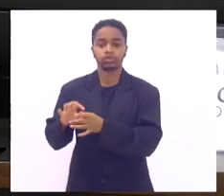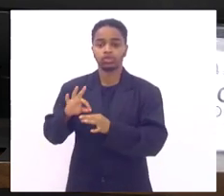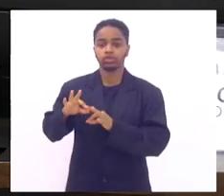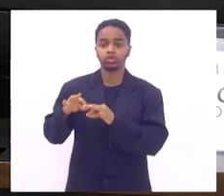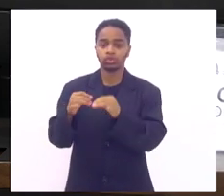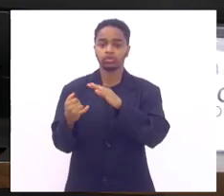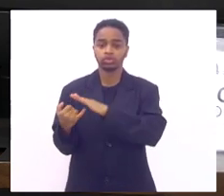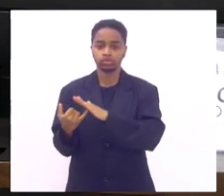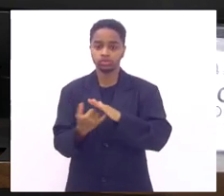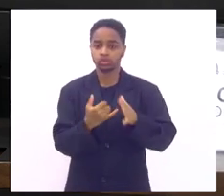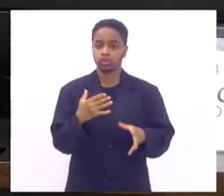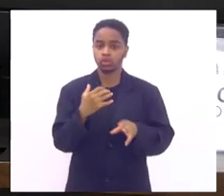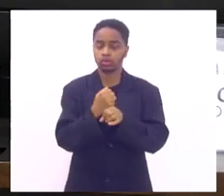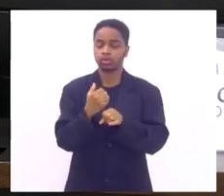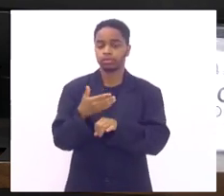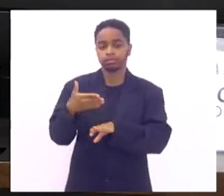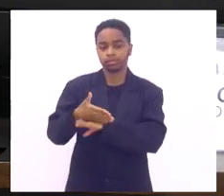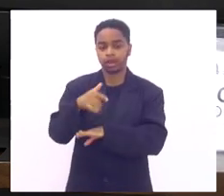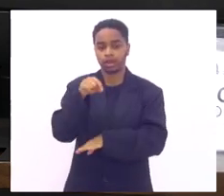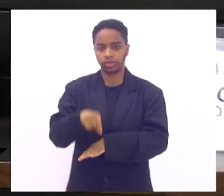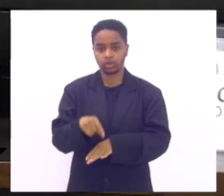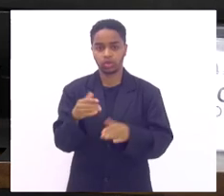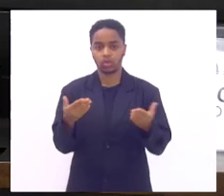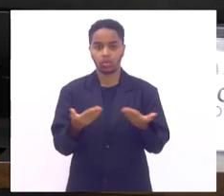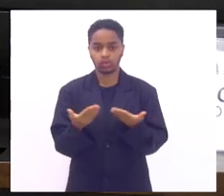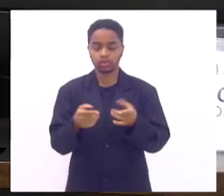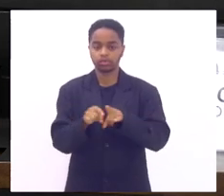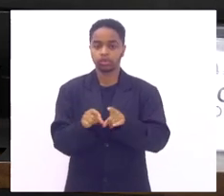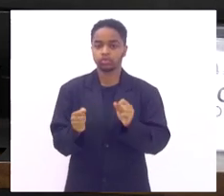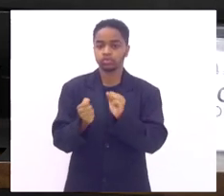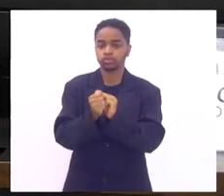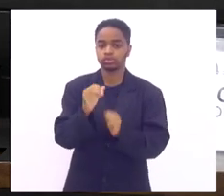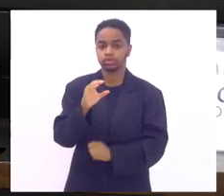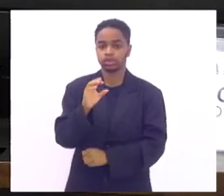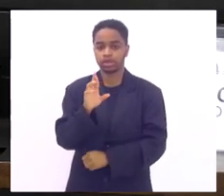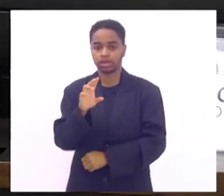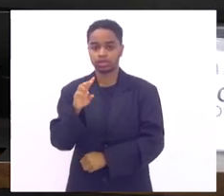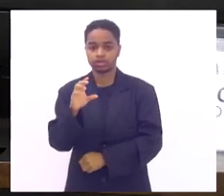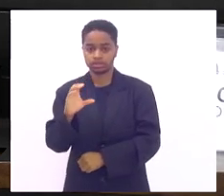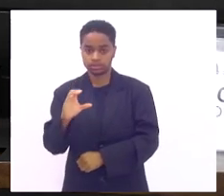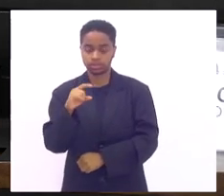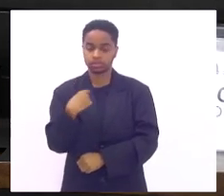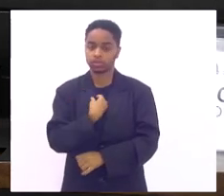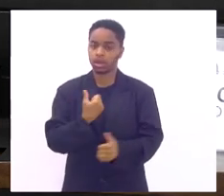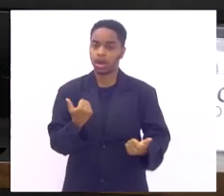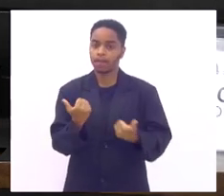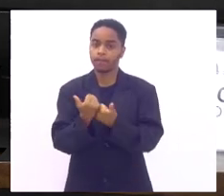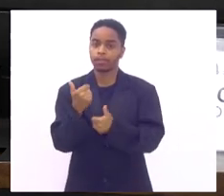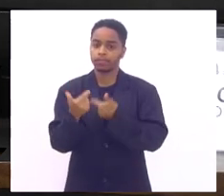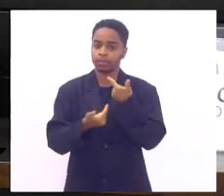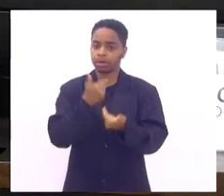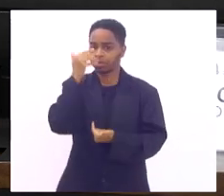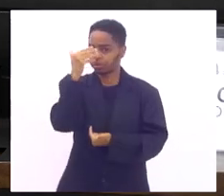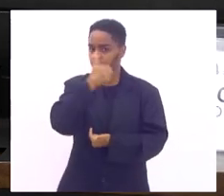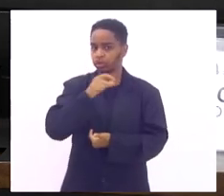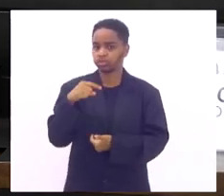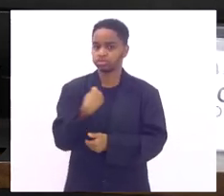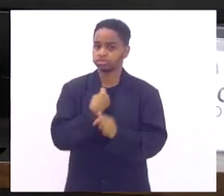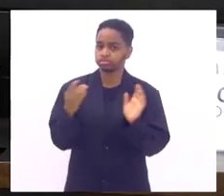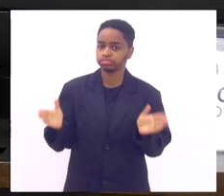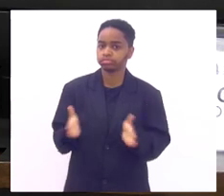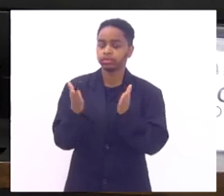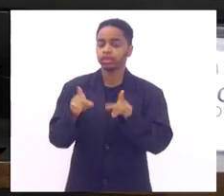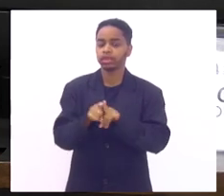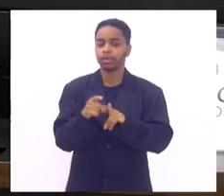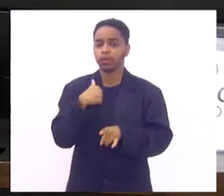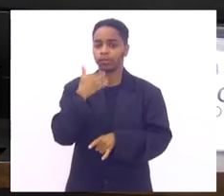Estado de Janeiro que se fazem aqui presentes e que ao lado do CRC apoiam esse trabalho tão bonito que a gente tem promovido. Peço a todos esses presidentes uma